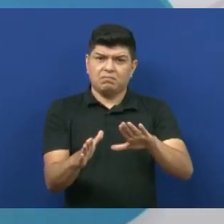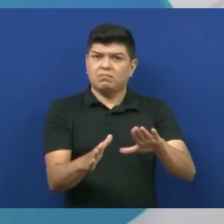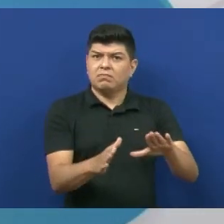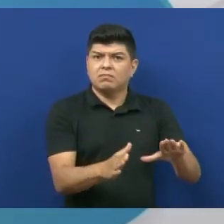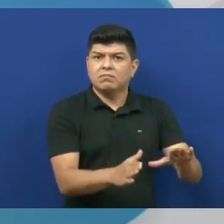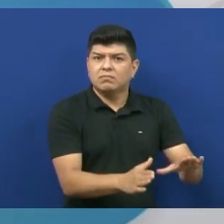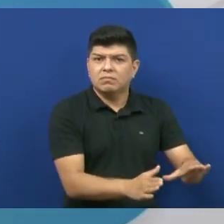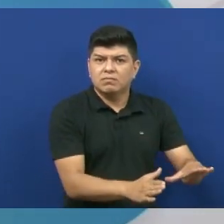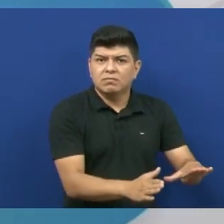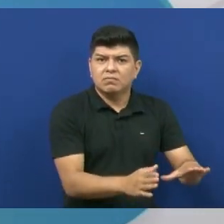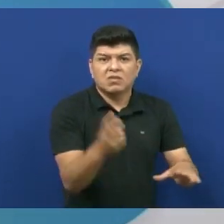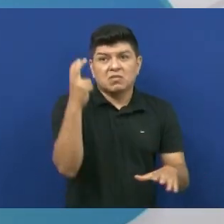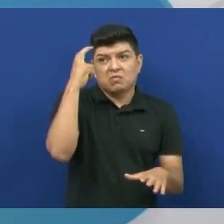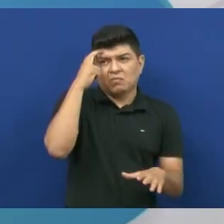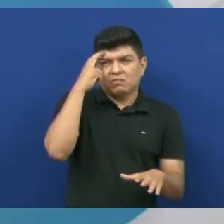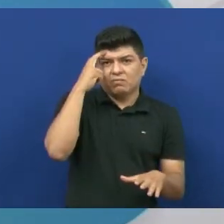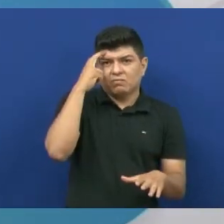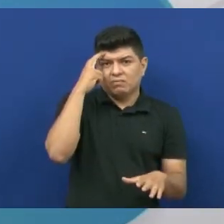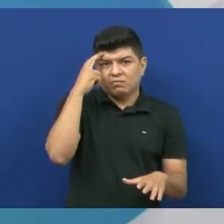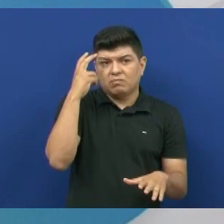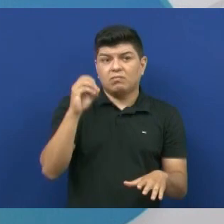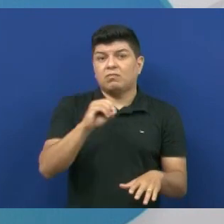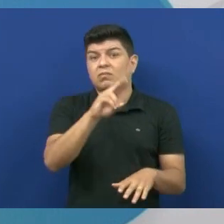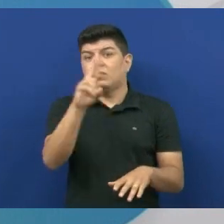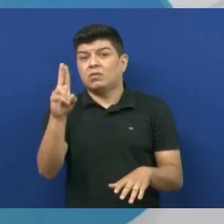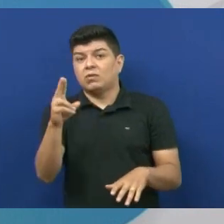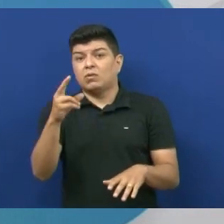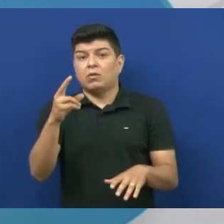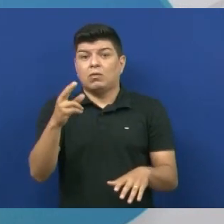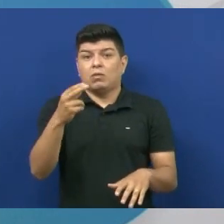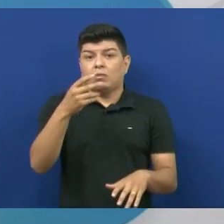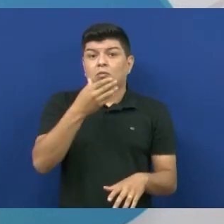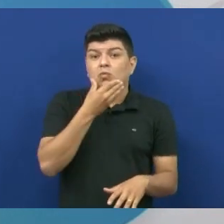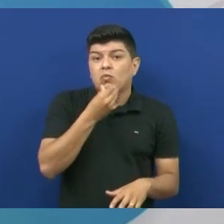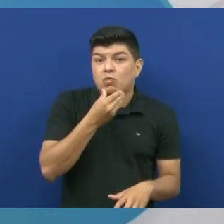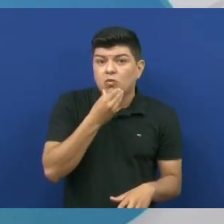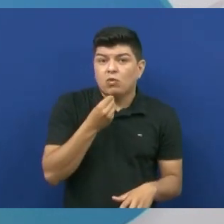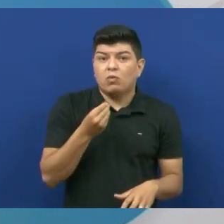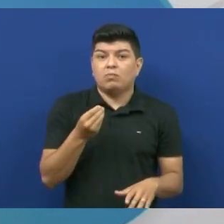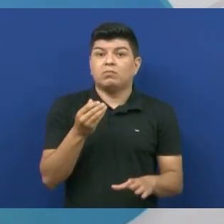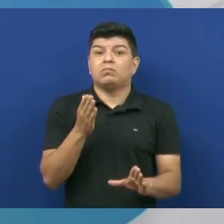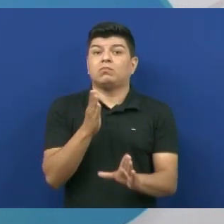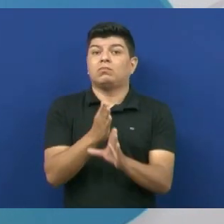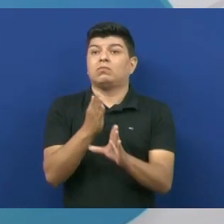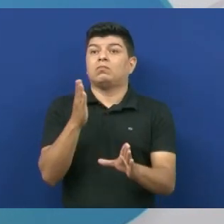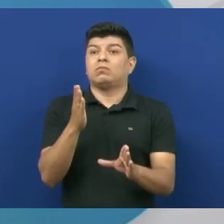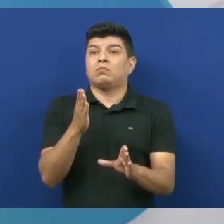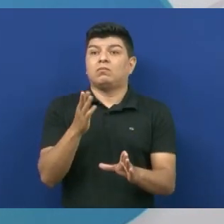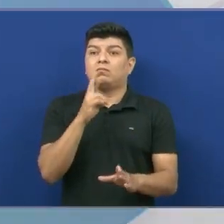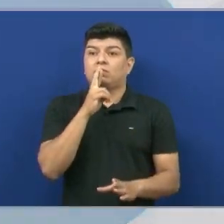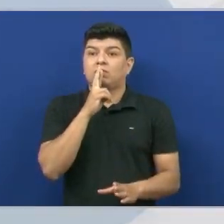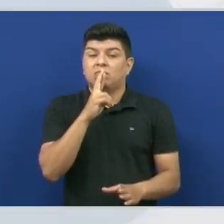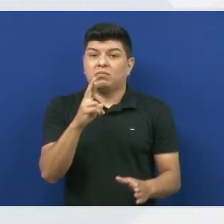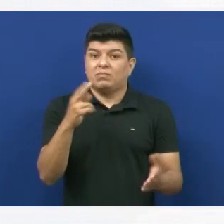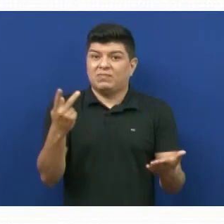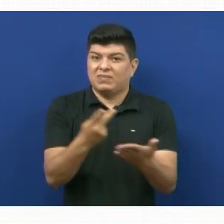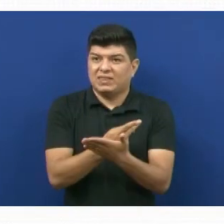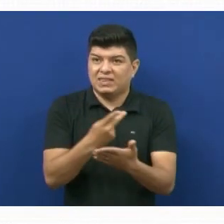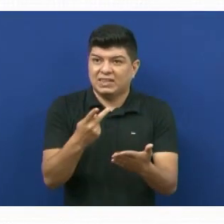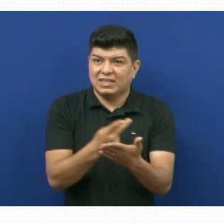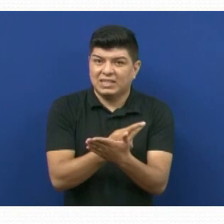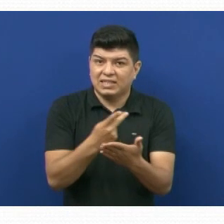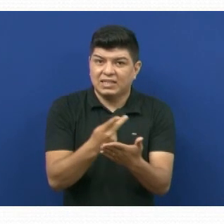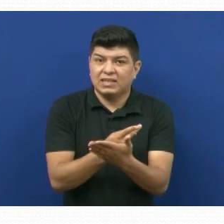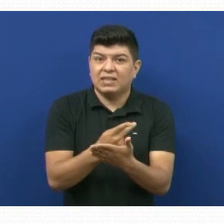os elementos culturais ou os elementos humanos. Portanto, a alternativa incorreta a respeito